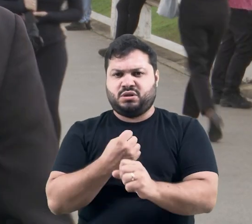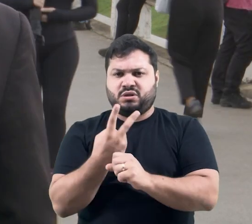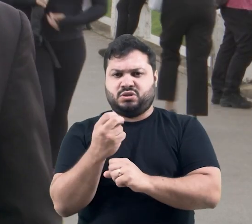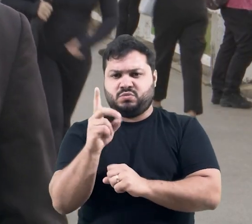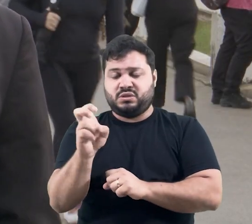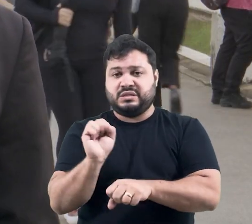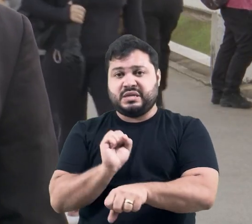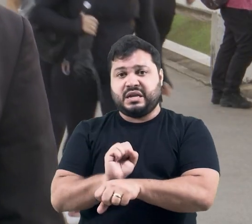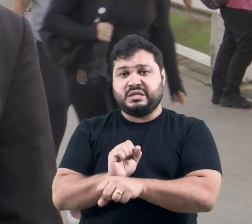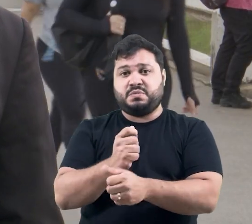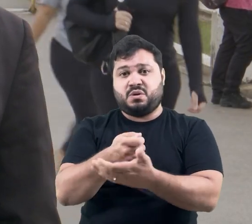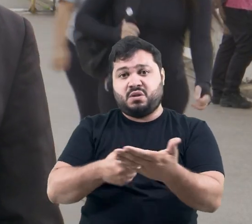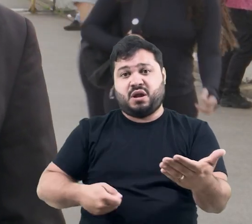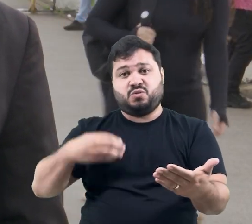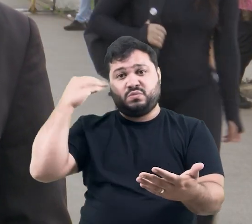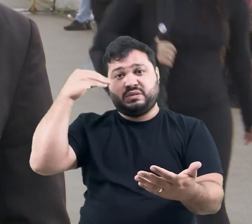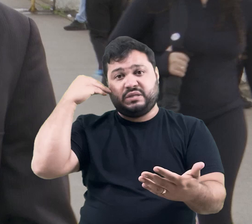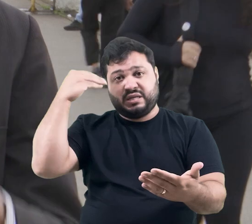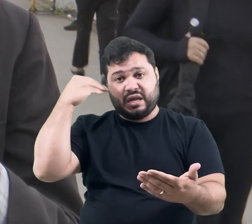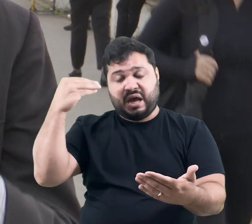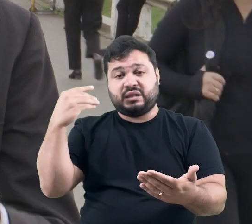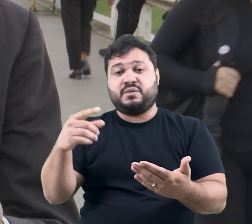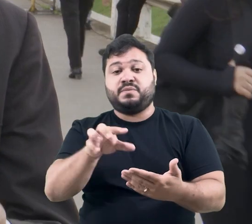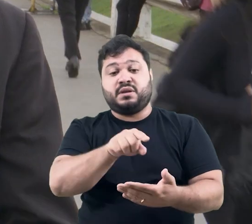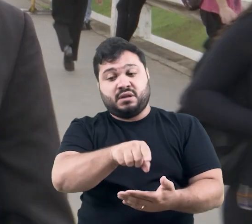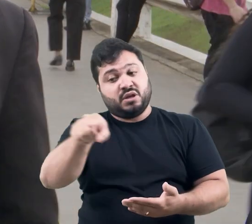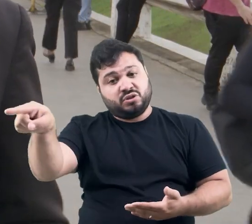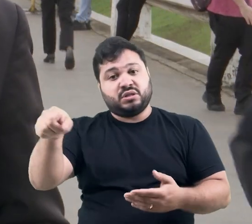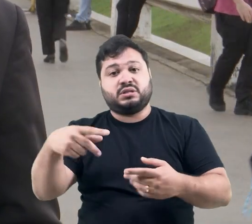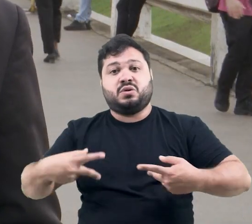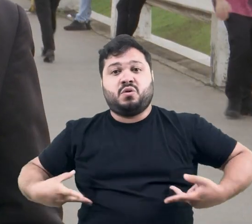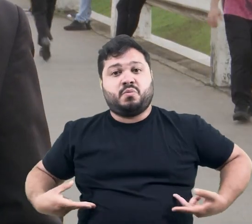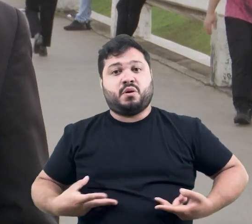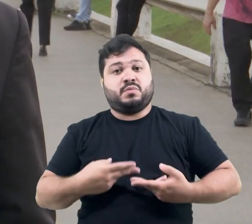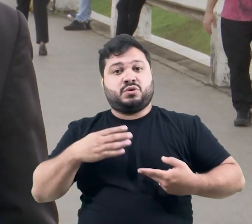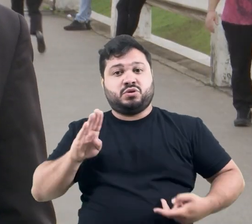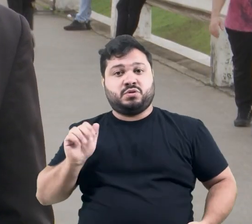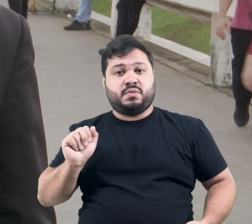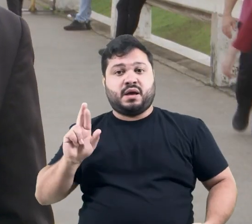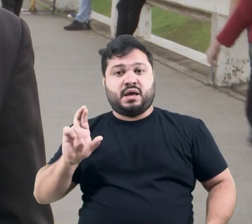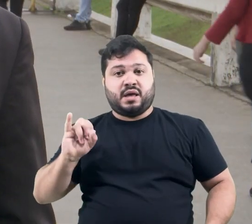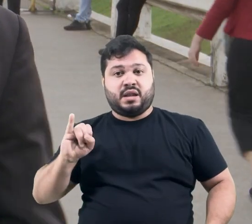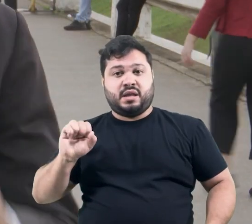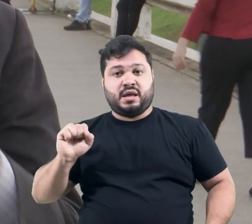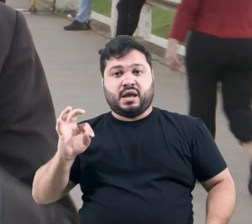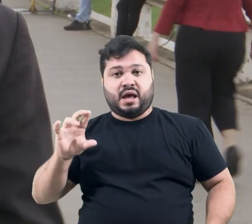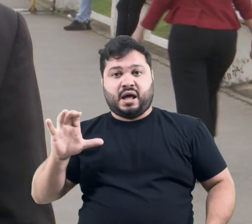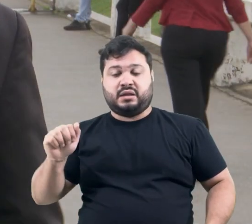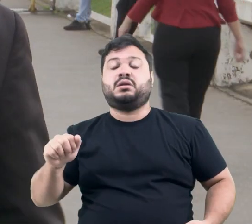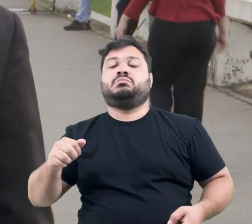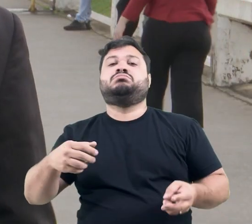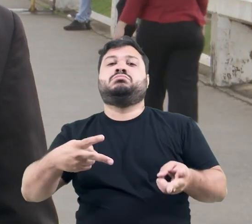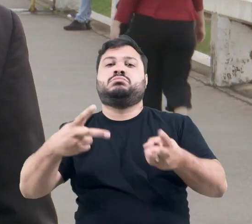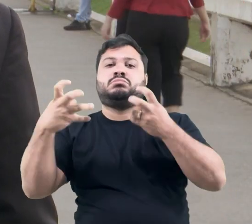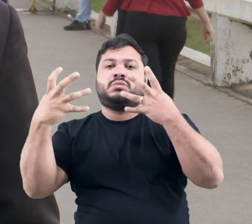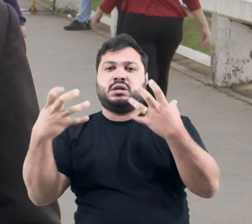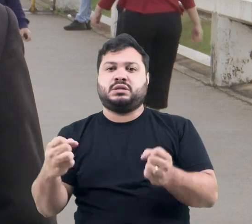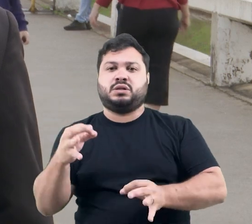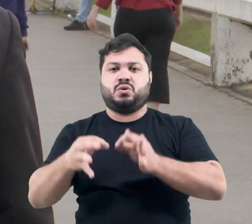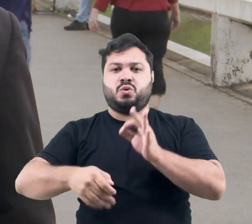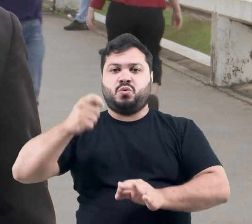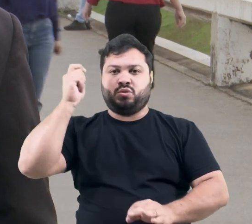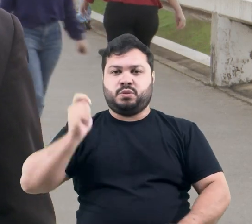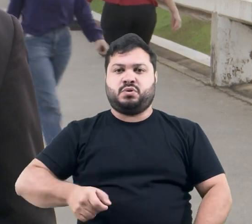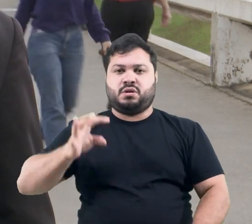que ela aguarda um laudo psiquiátrico e a indicação para uma cirurgia bariátrica, o que foi reconhecido